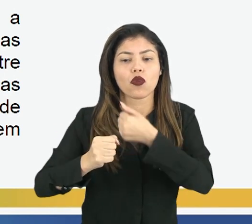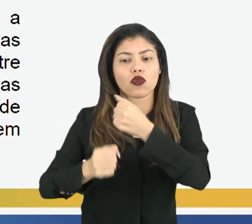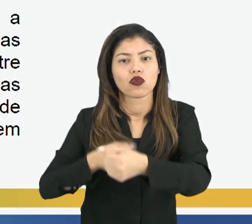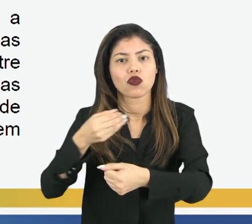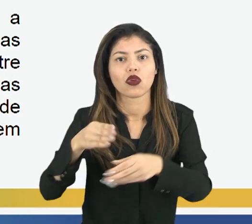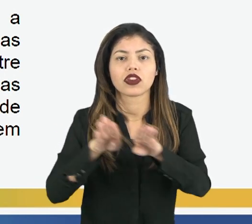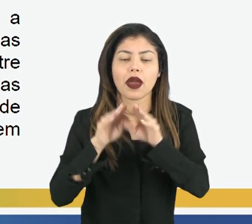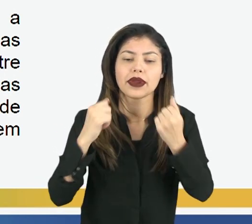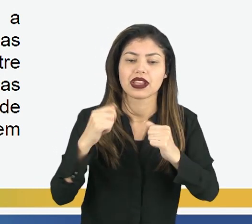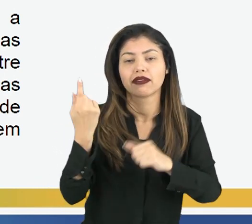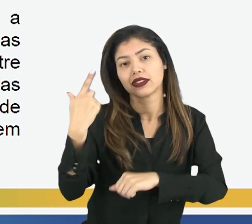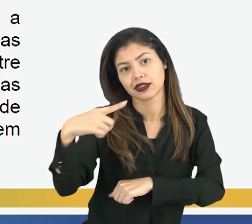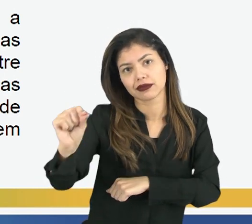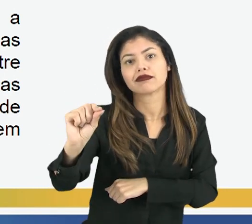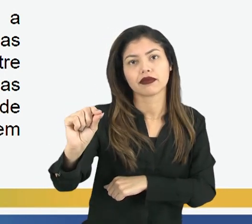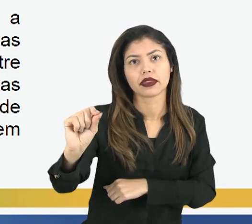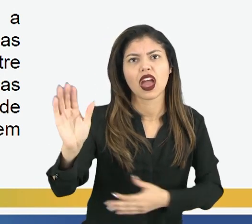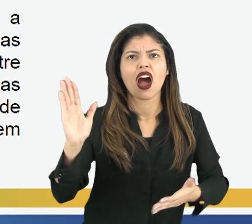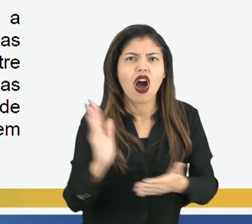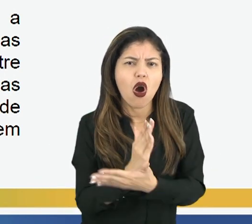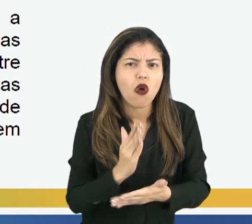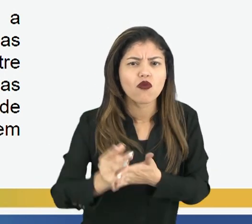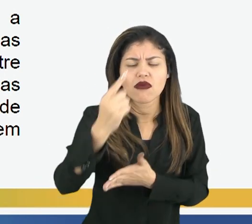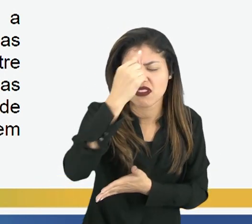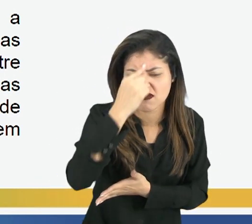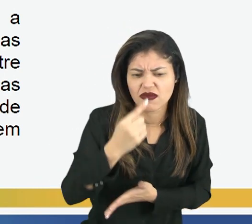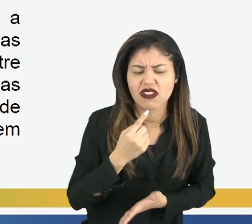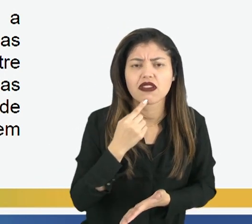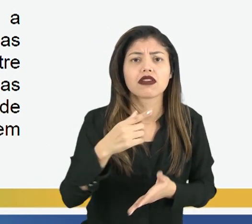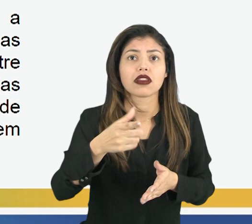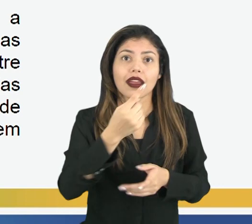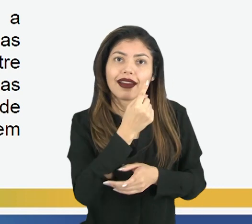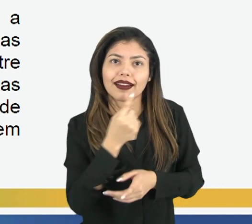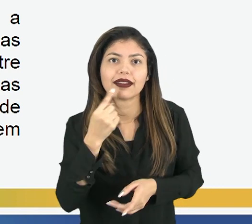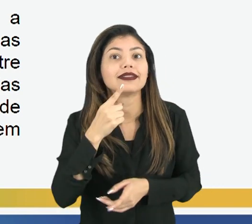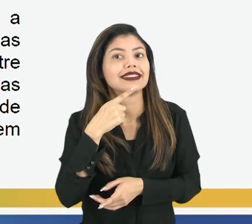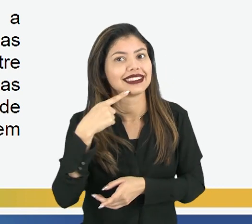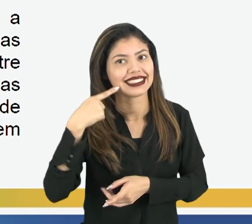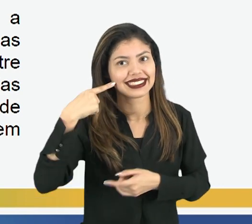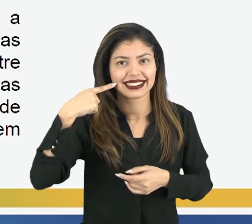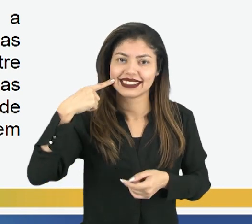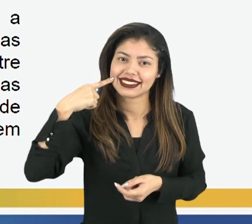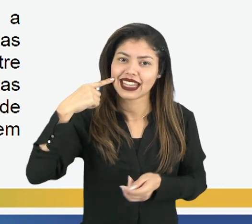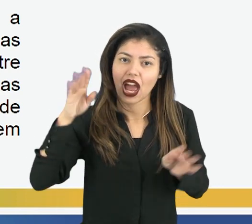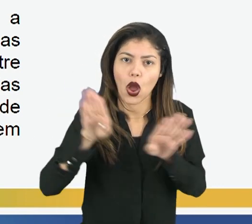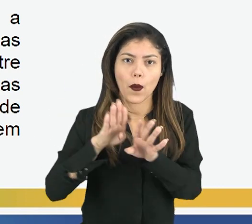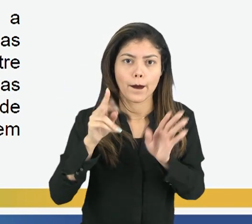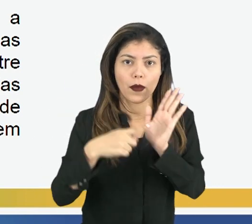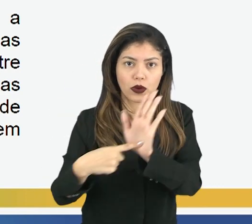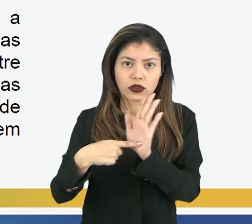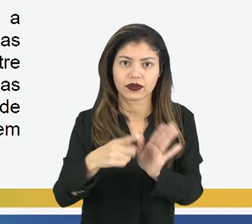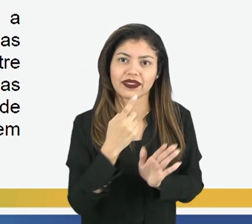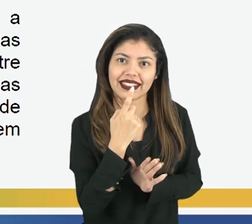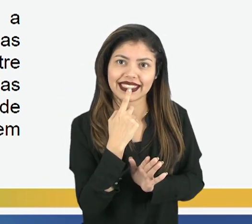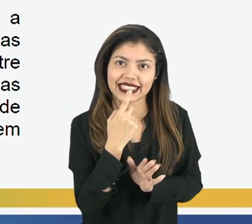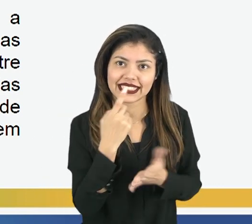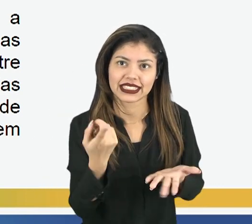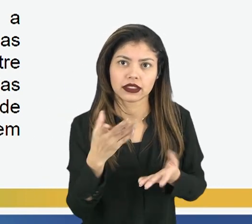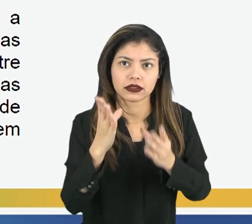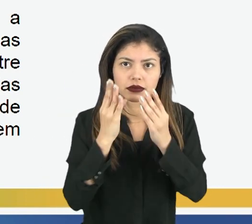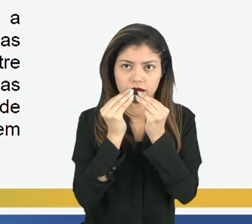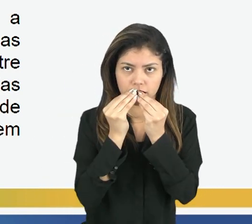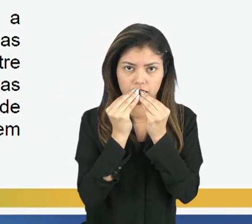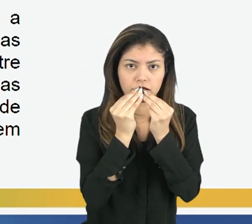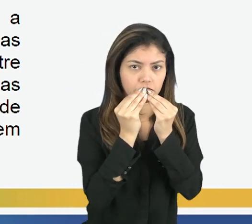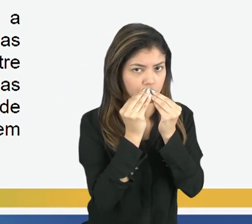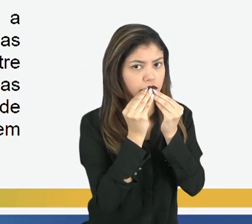seguir. Algumas imagens são de boca sorrindo, mostrando os dentes, outras